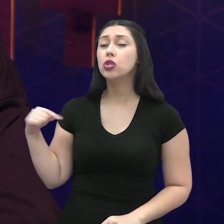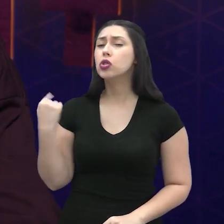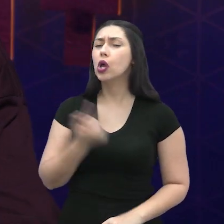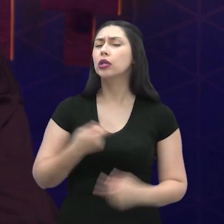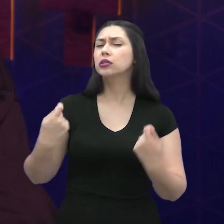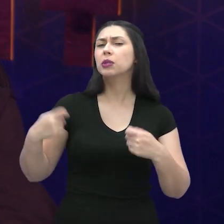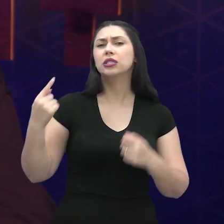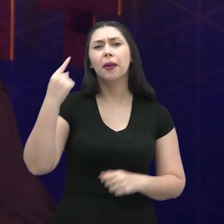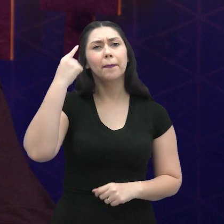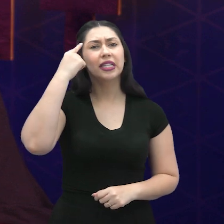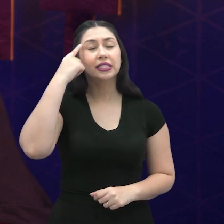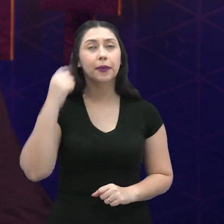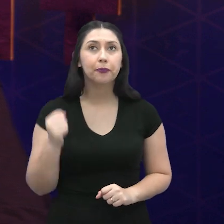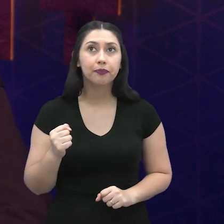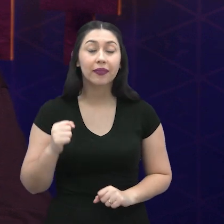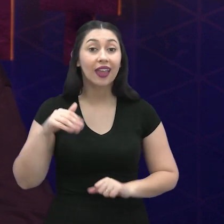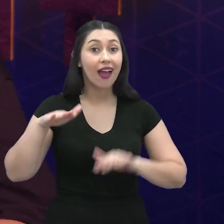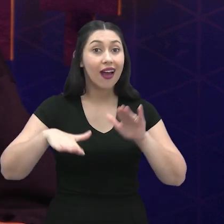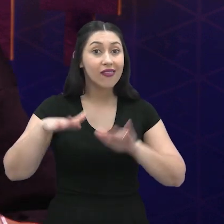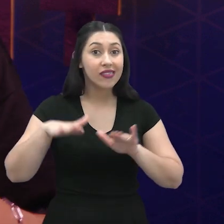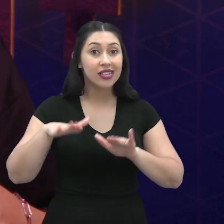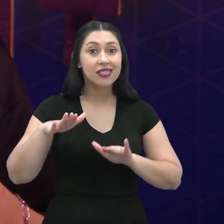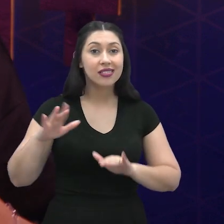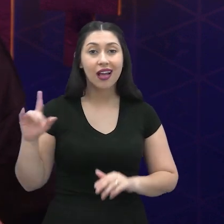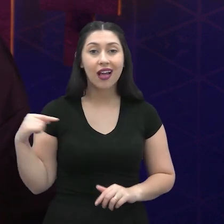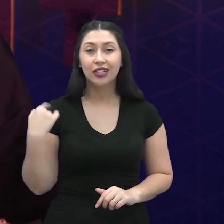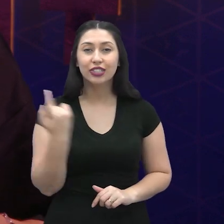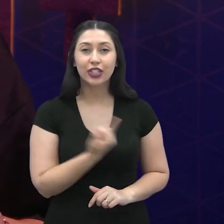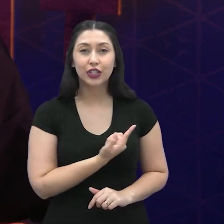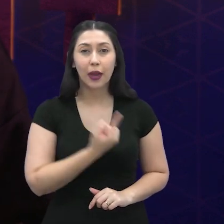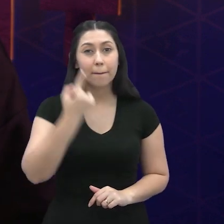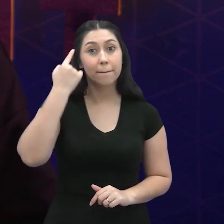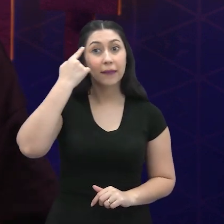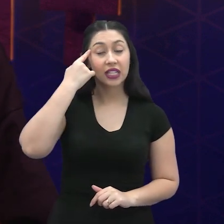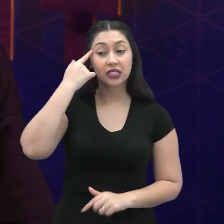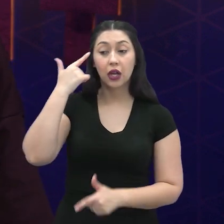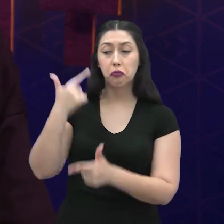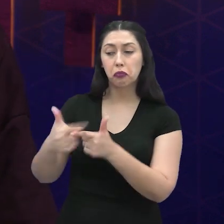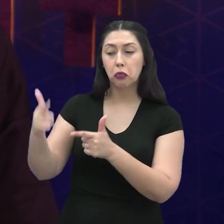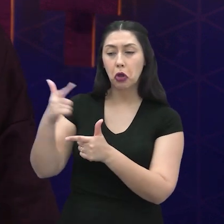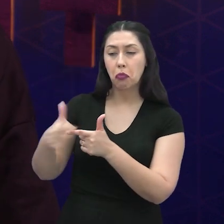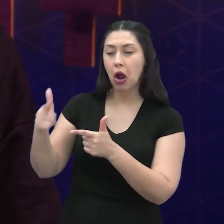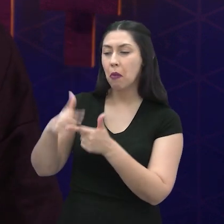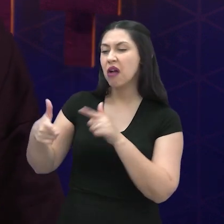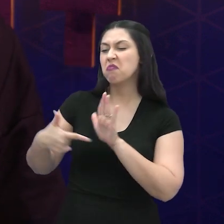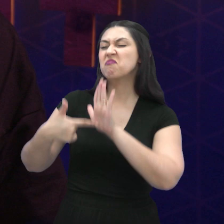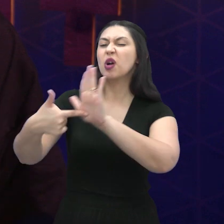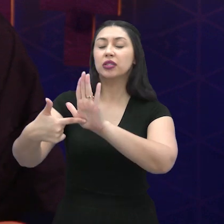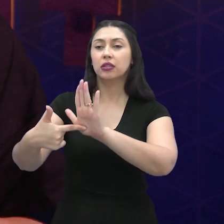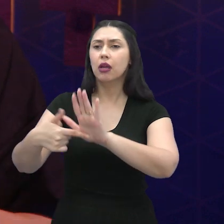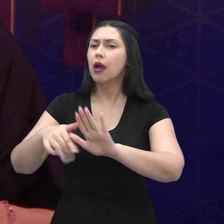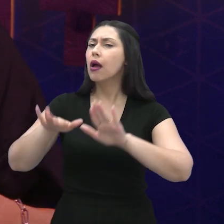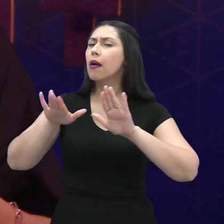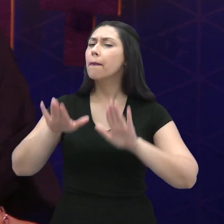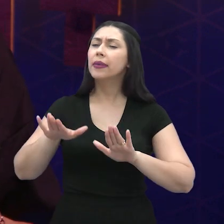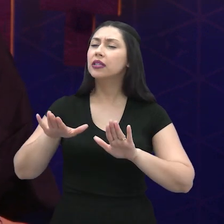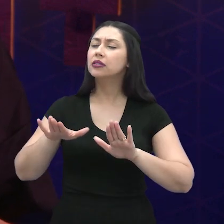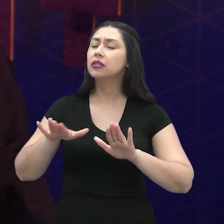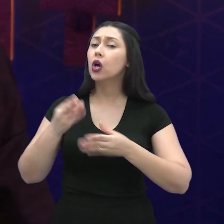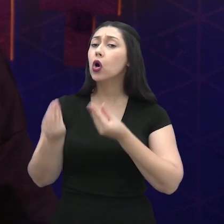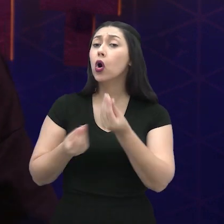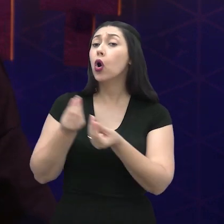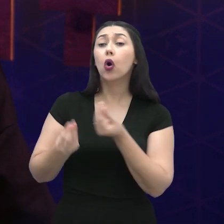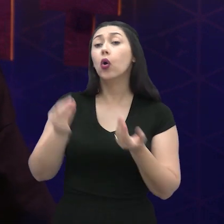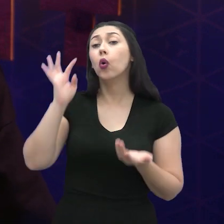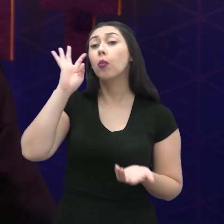precisa pensar nessa questão também, né? Às vezes a gente coloca a problemática na mesa, mas a gente tem que pensar